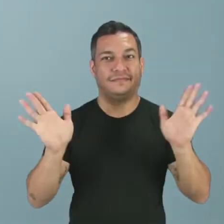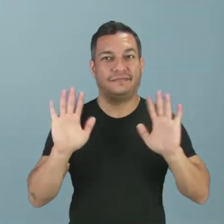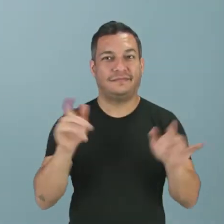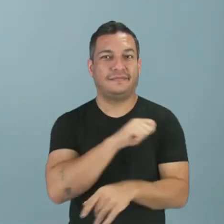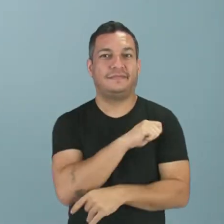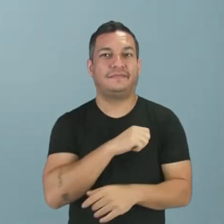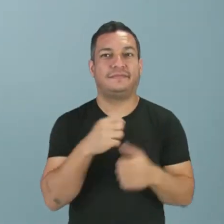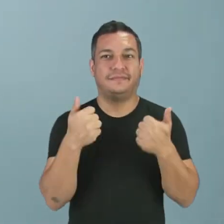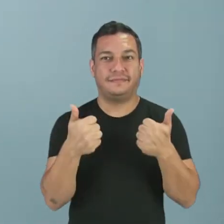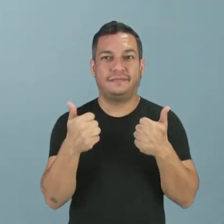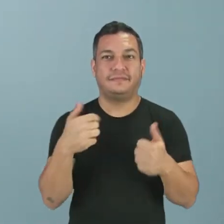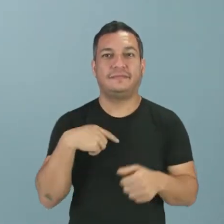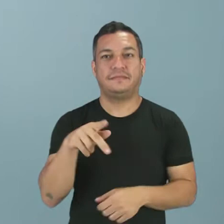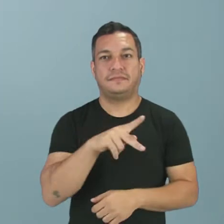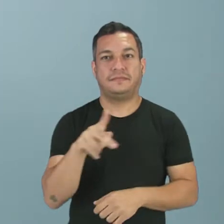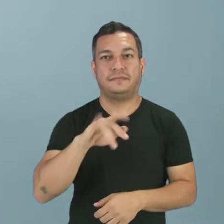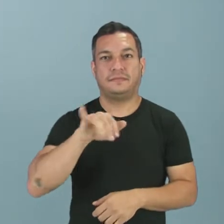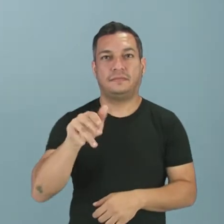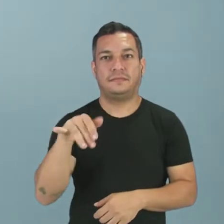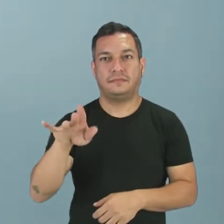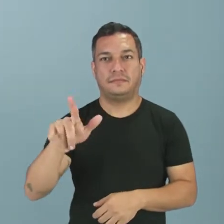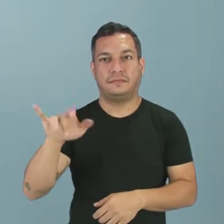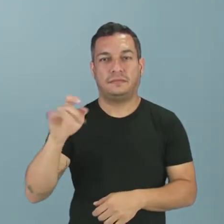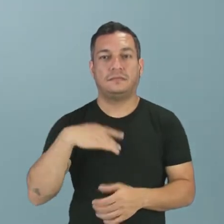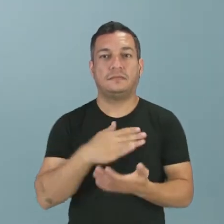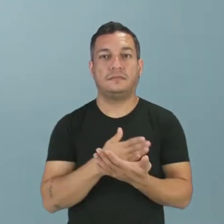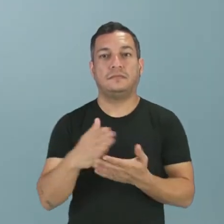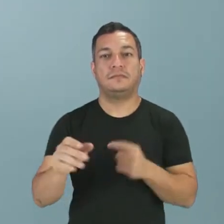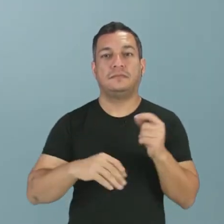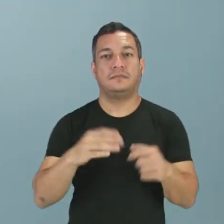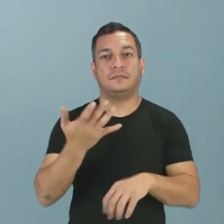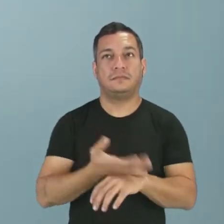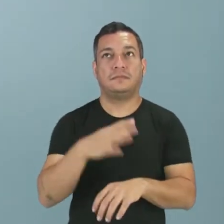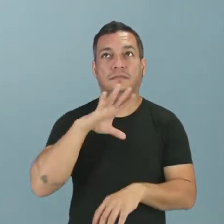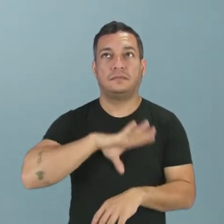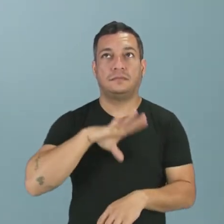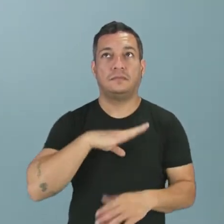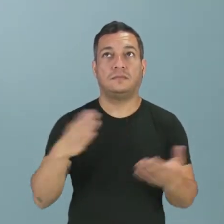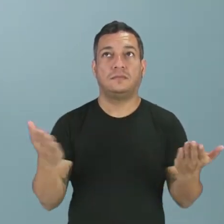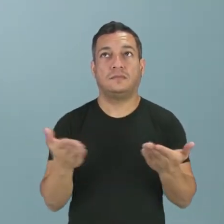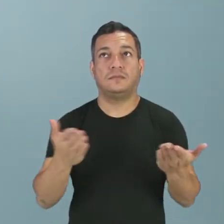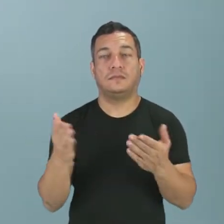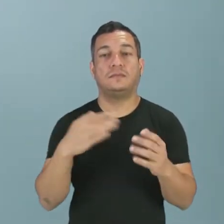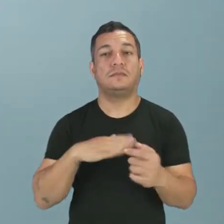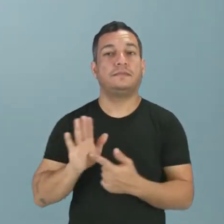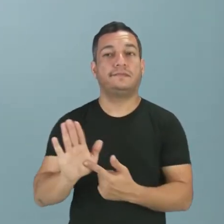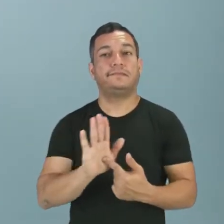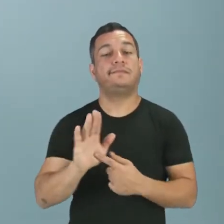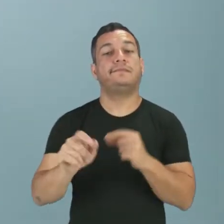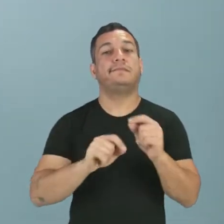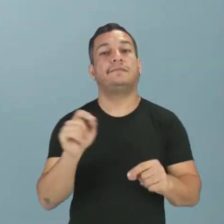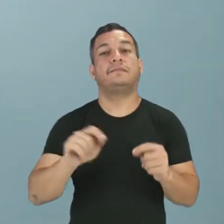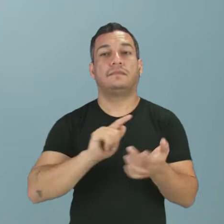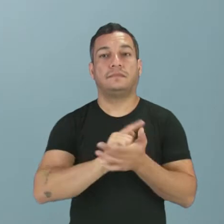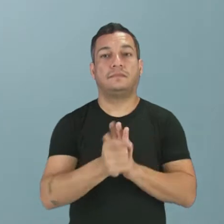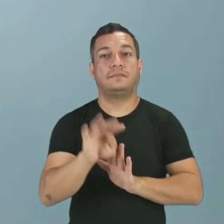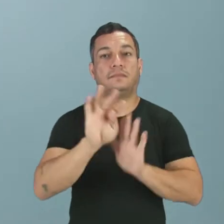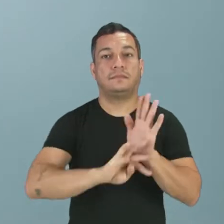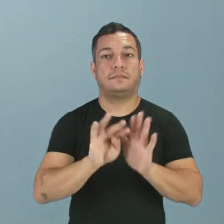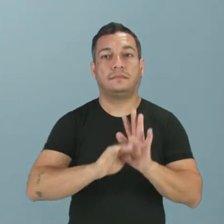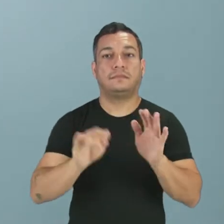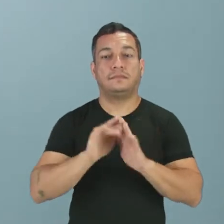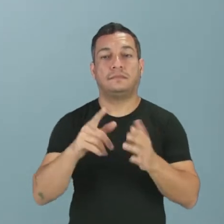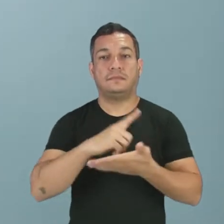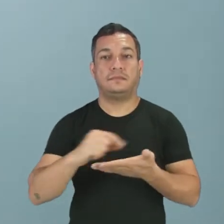Olá, galerinha, tudo bem? Aqui é a professora Jamile e nós vamos dar início à aula de língua portuguesa. Hoje nós vamos trazer o gênero textual artigo de